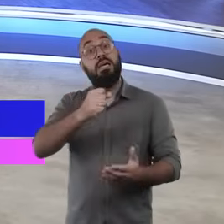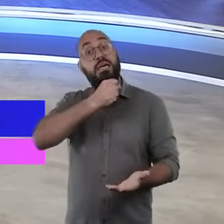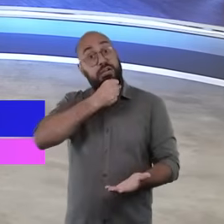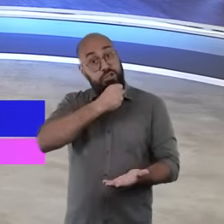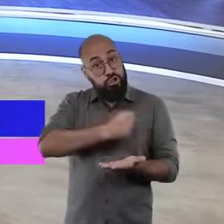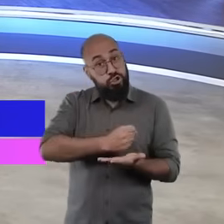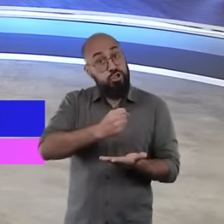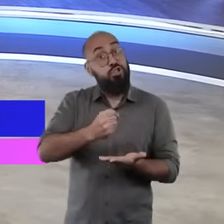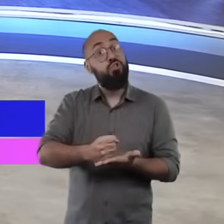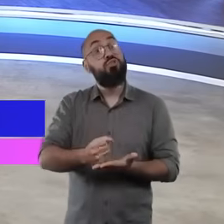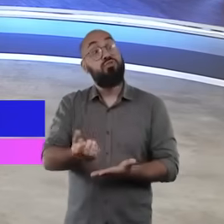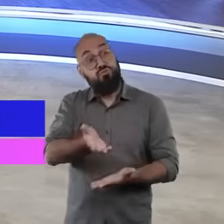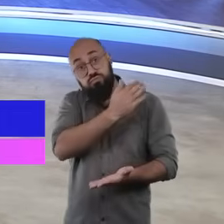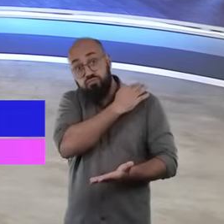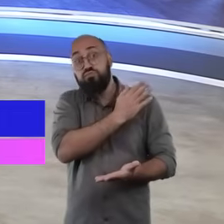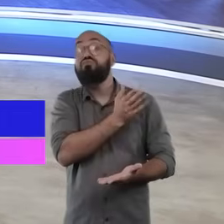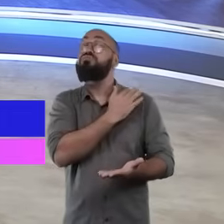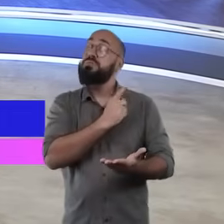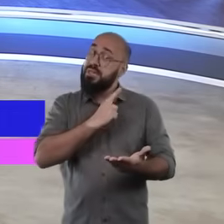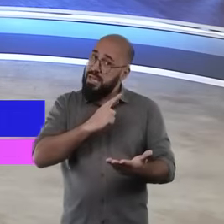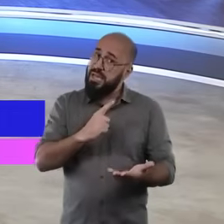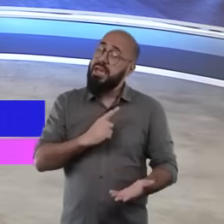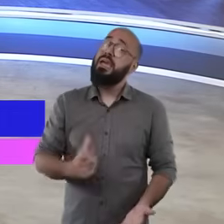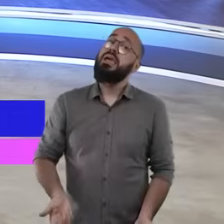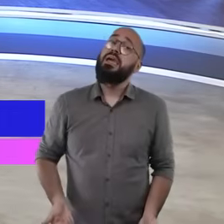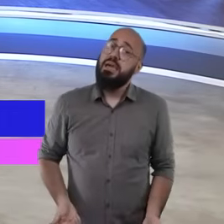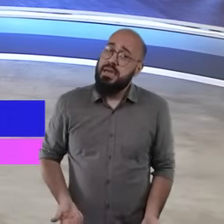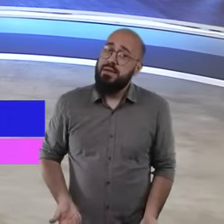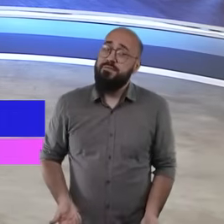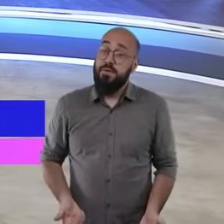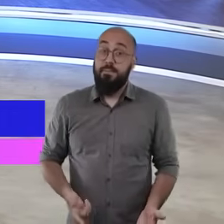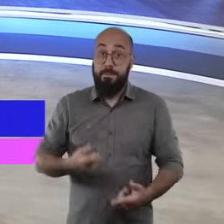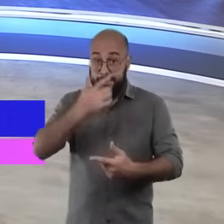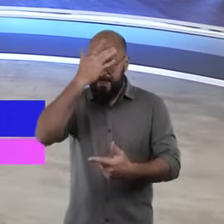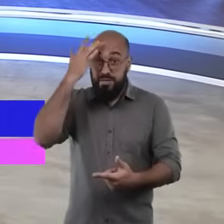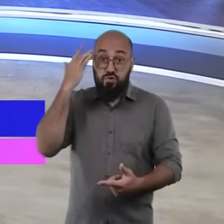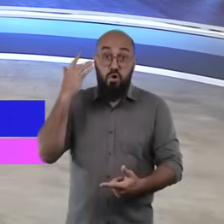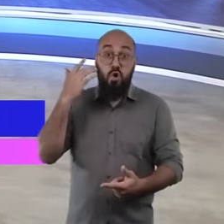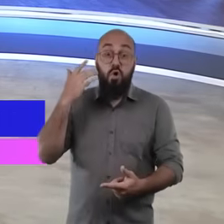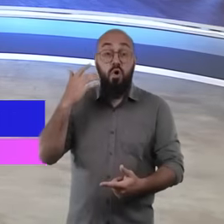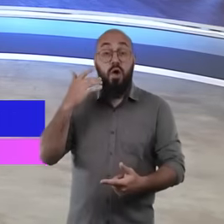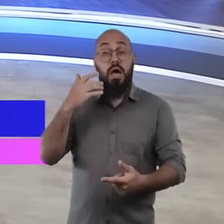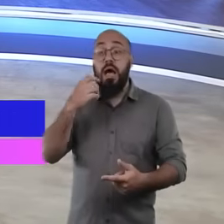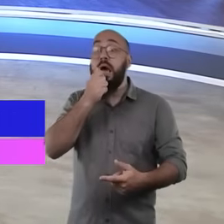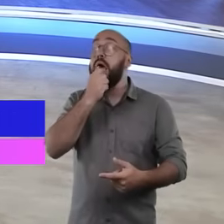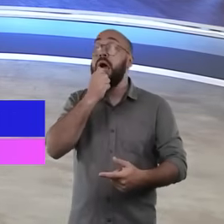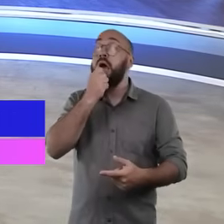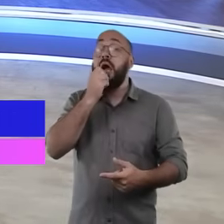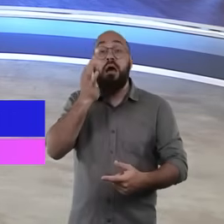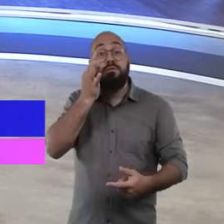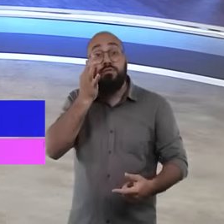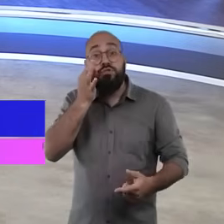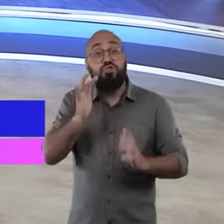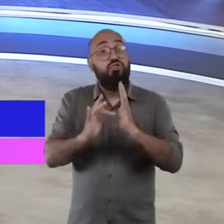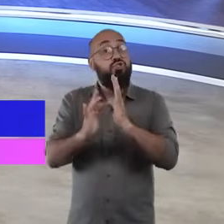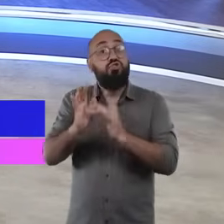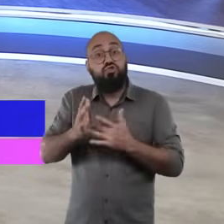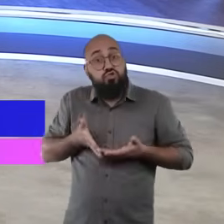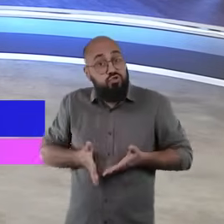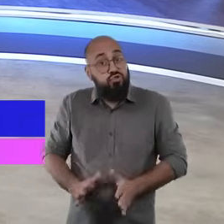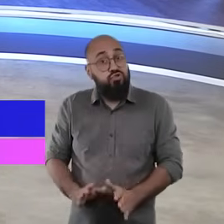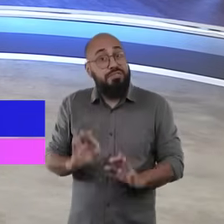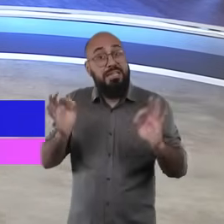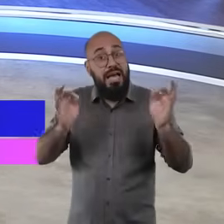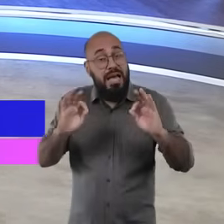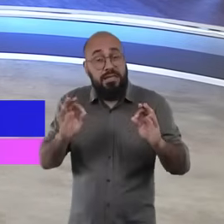Testamento, para aqueles que viveram antes da primeira vinda de Jesus aqui na terra, quando ele nasceu como um bebê numa manjedoura lá